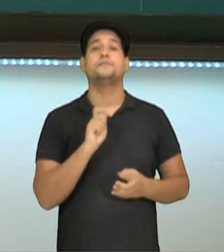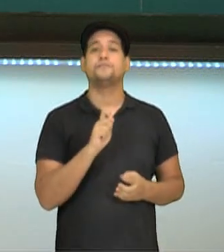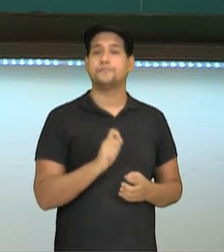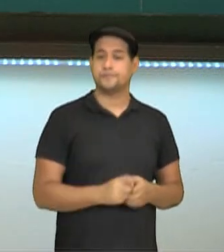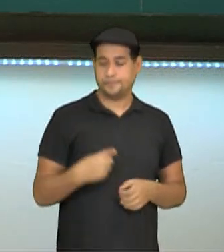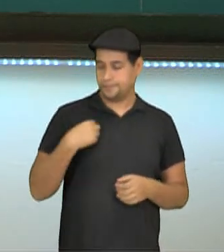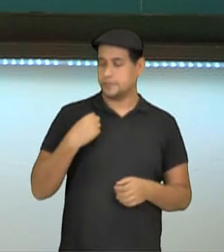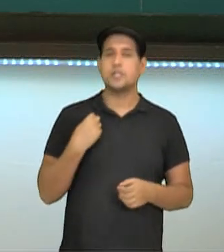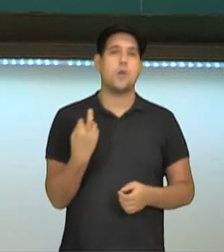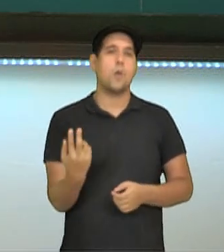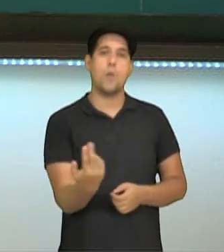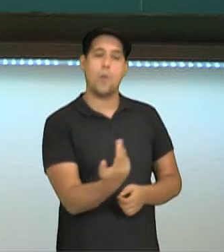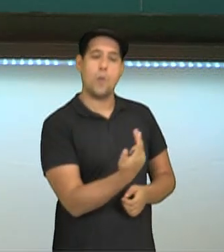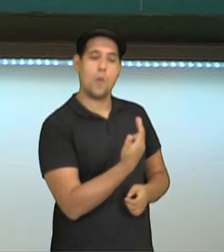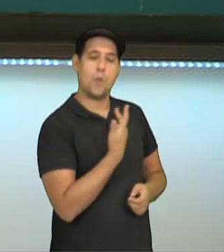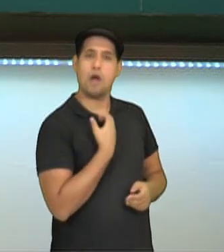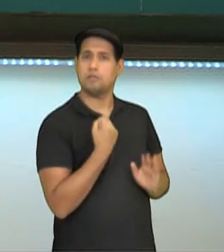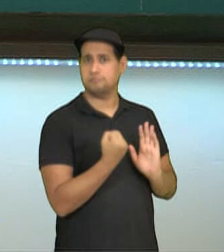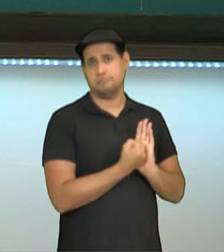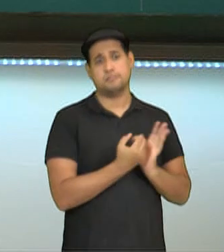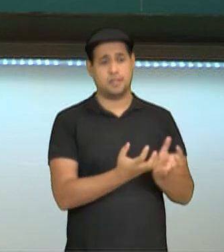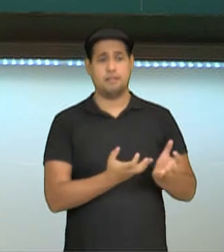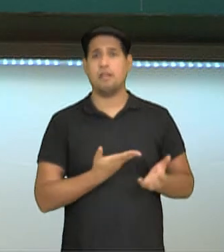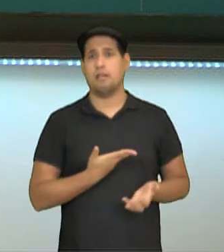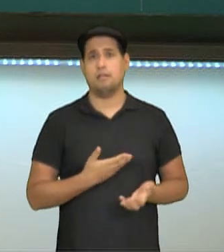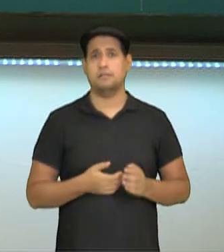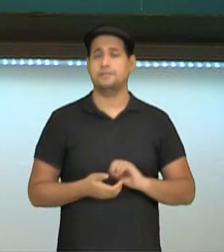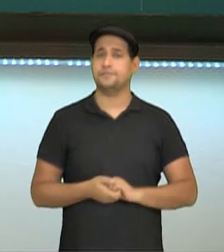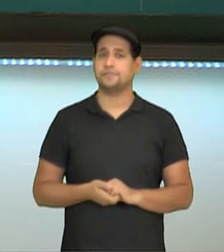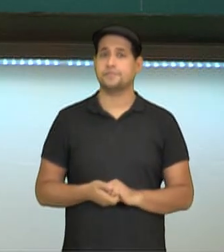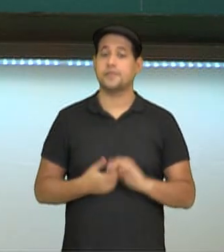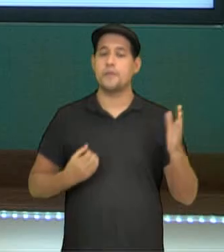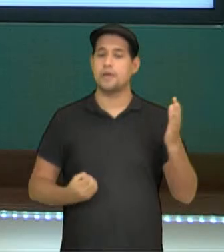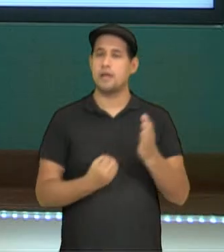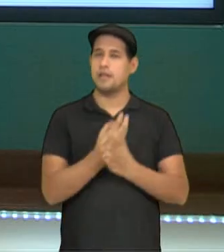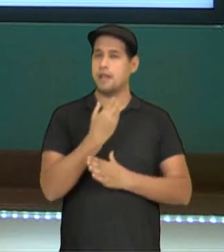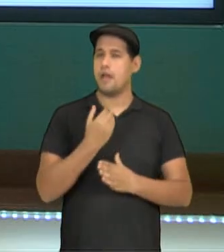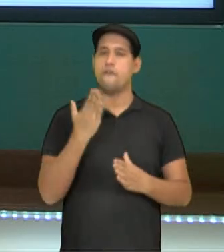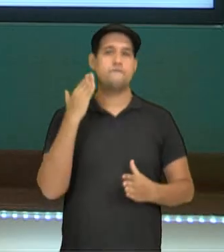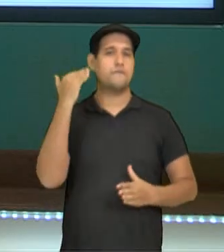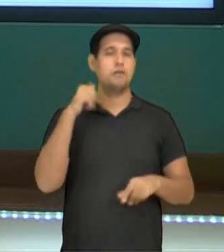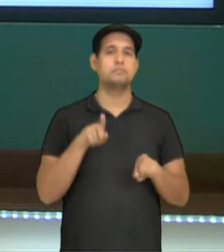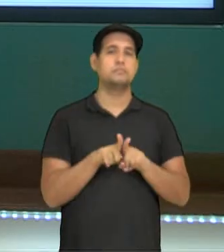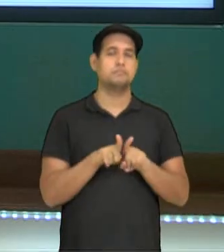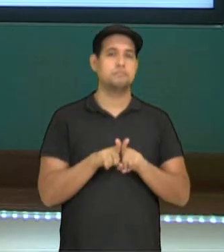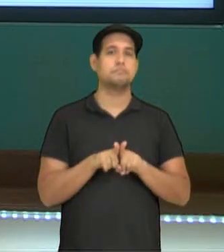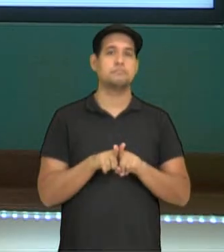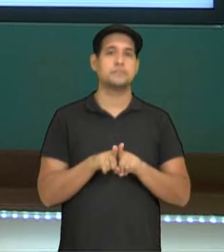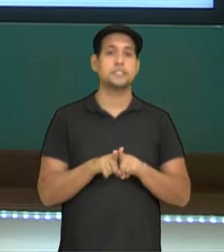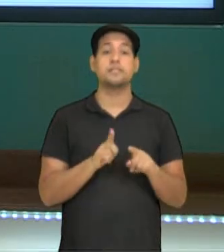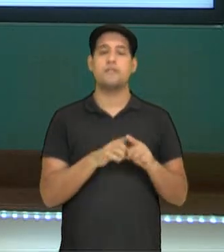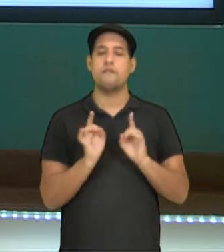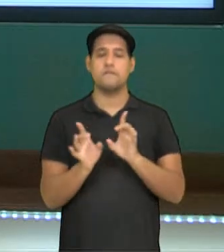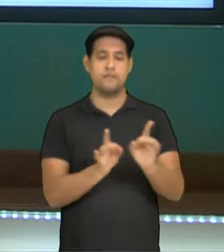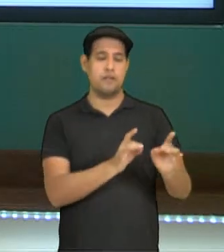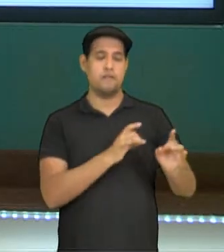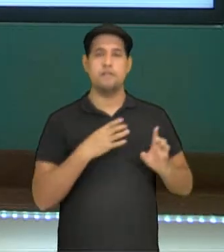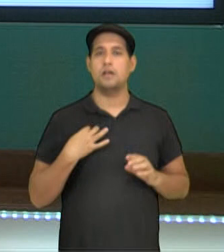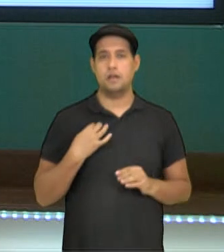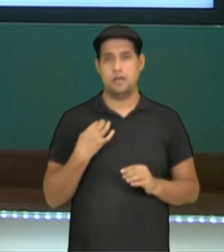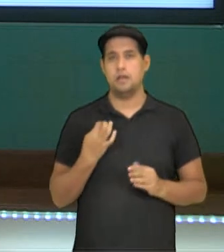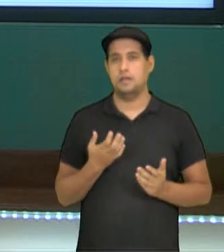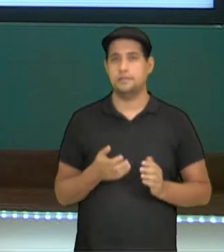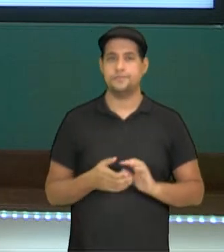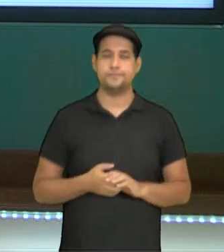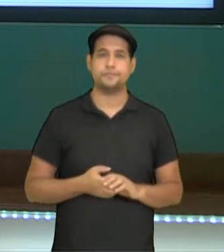que a camiseta seja igual do ídolo dele. Tá? Então, criar craques, quando um time cria um craque, ele vai vender mais camisetas dessa